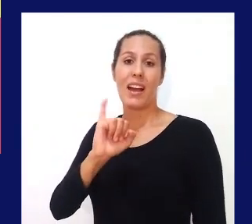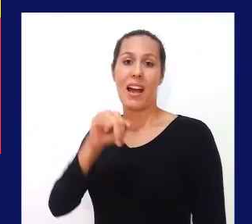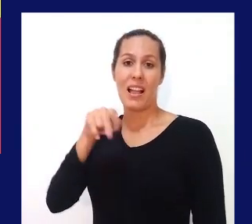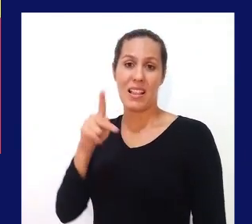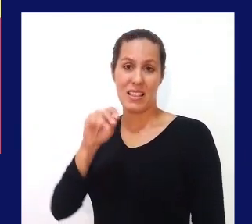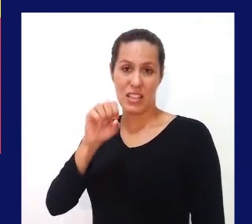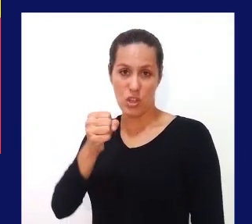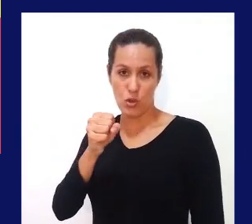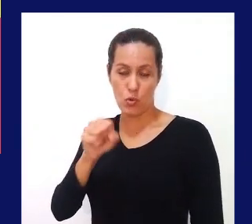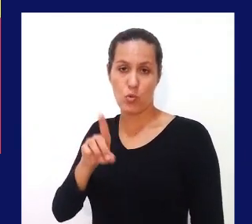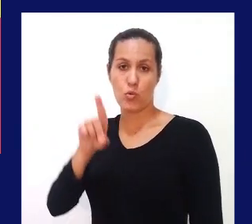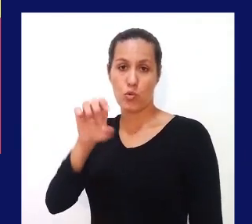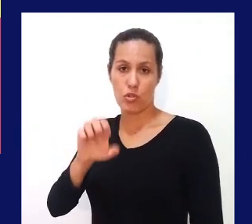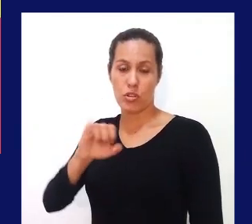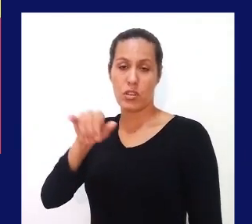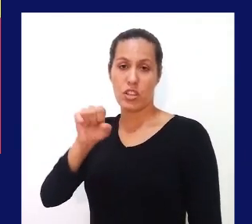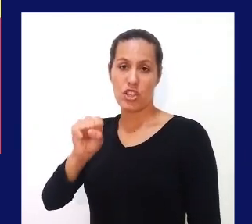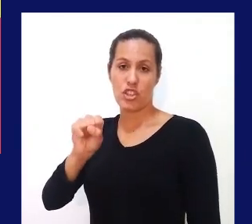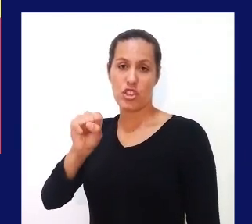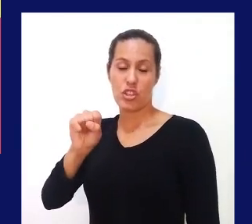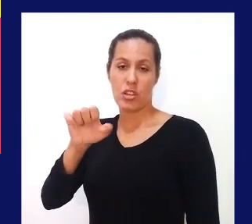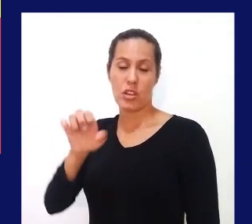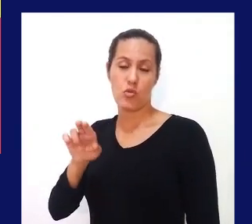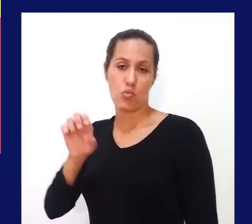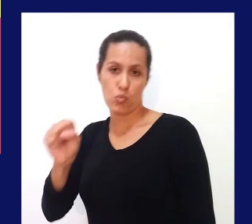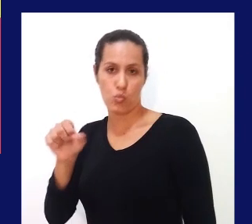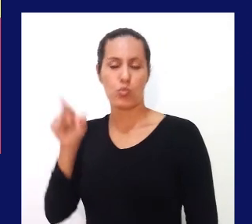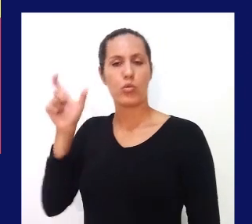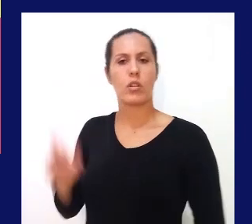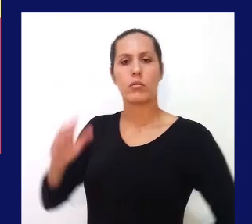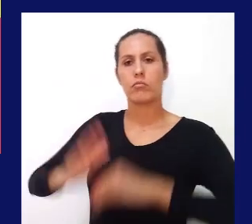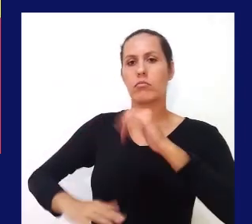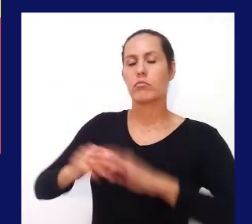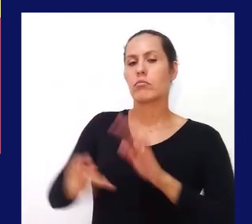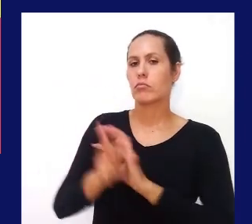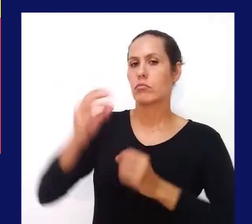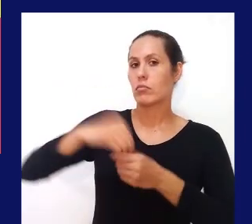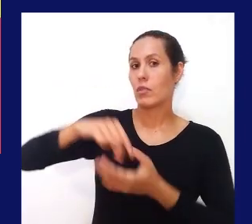de Jesus. Ele é um profissional da dança